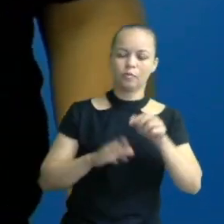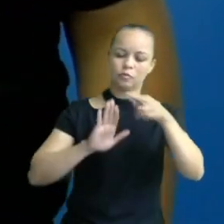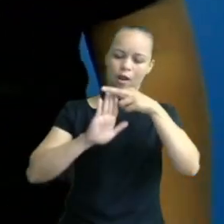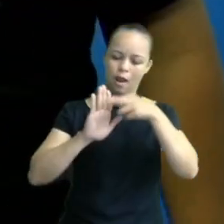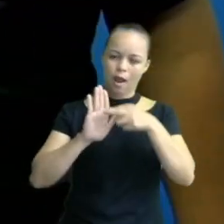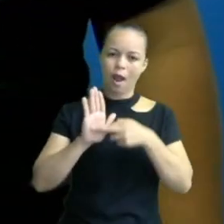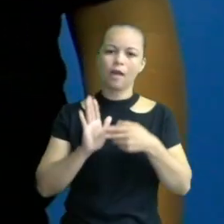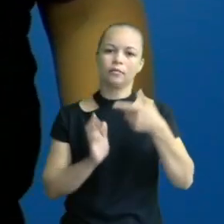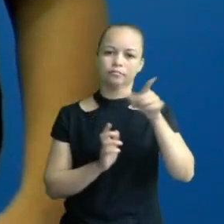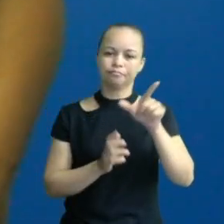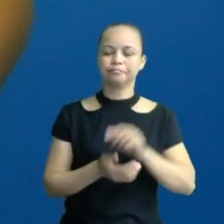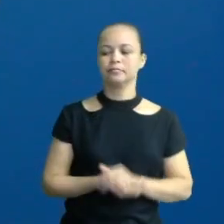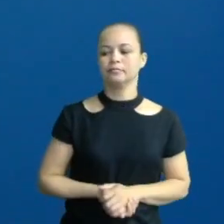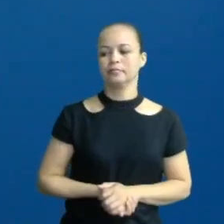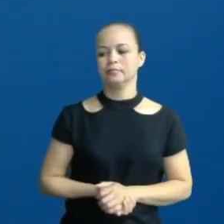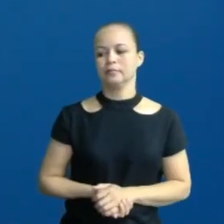regrinhas.